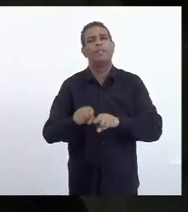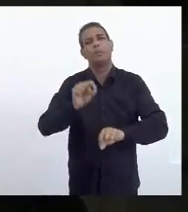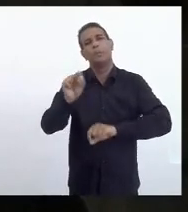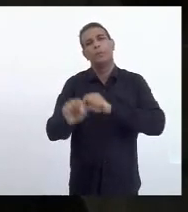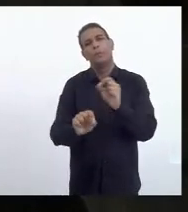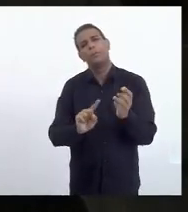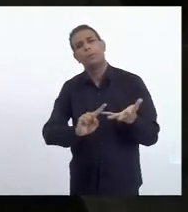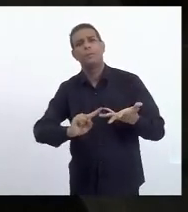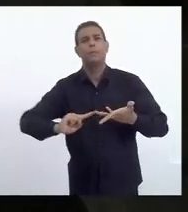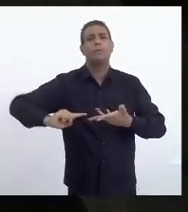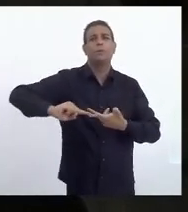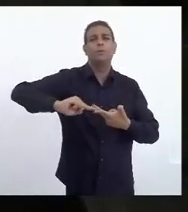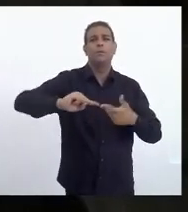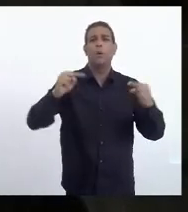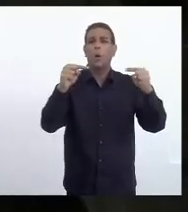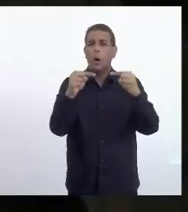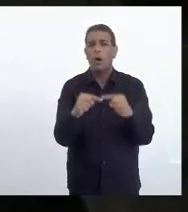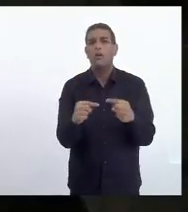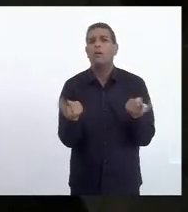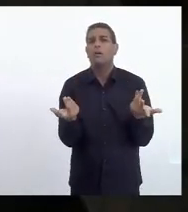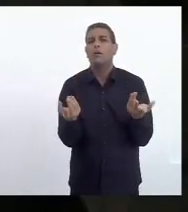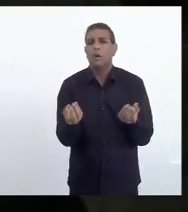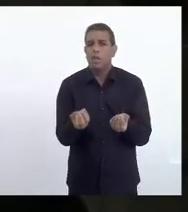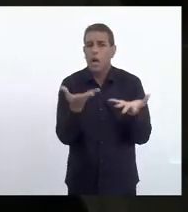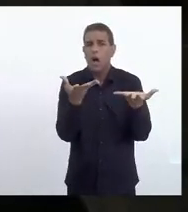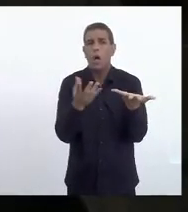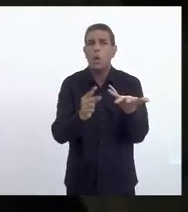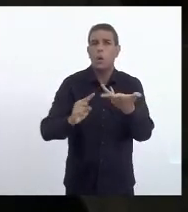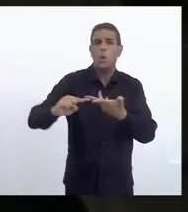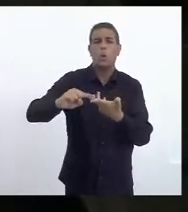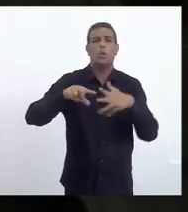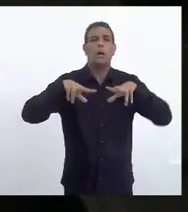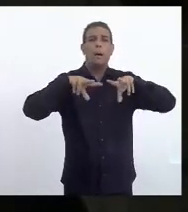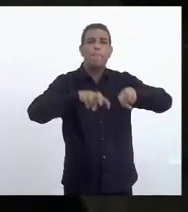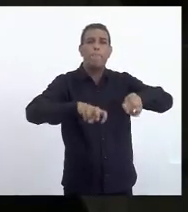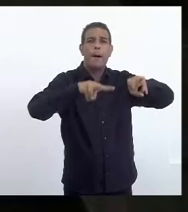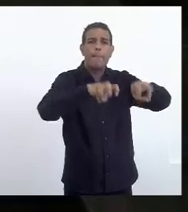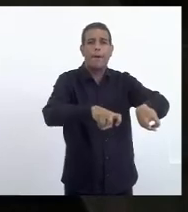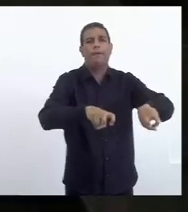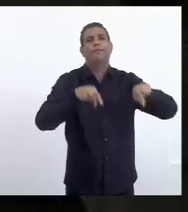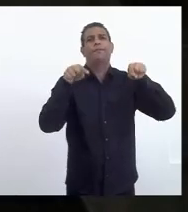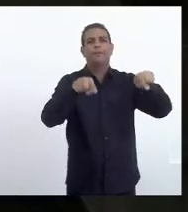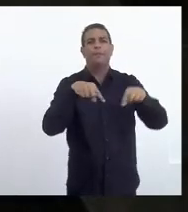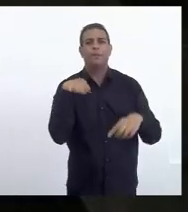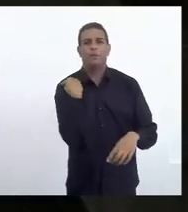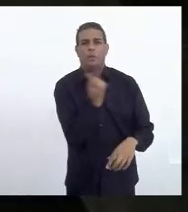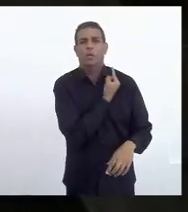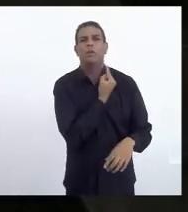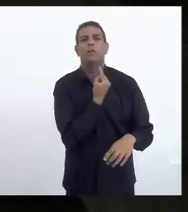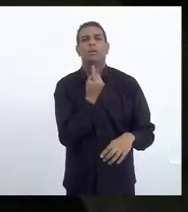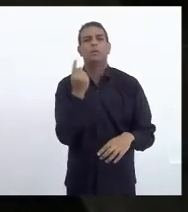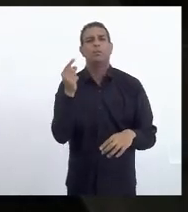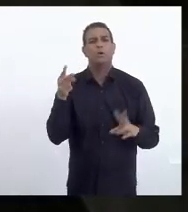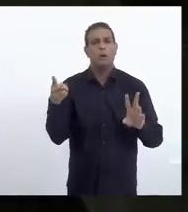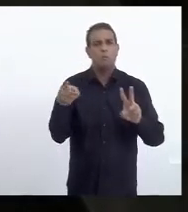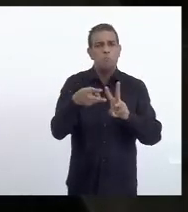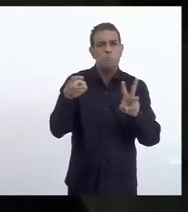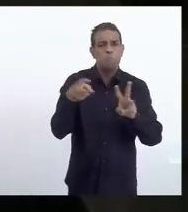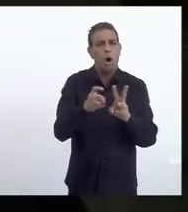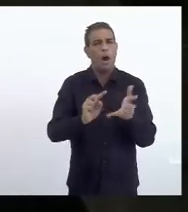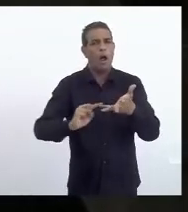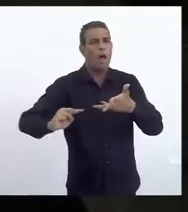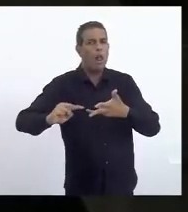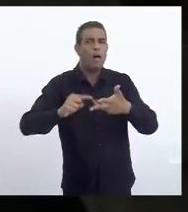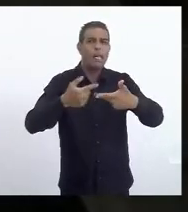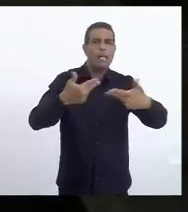que é que é participe que é cúmplice da invasão das terras dos nossos povos indígenas tradicionais então assim